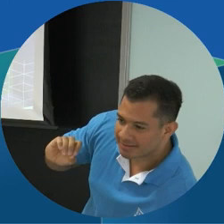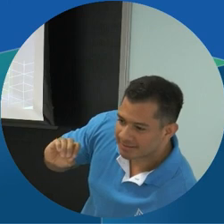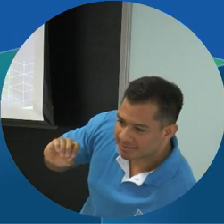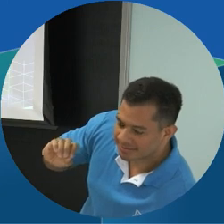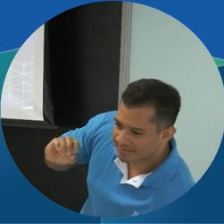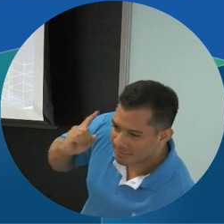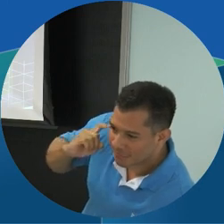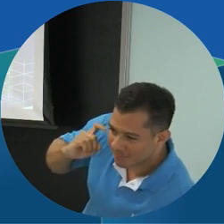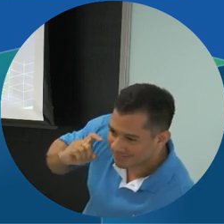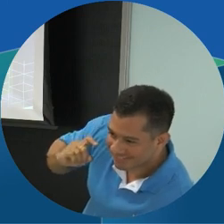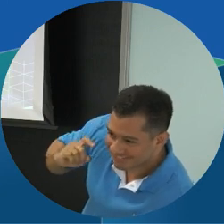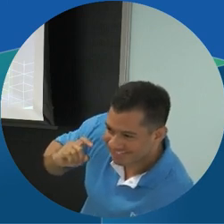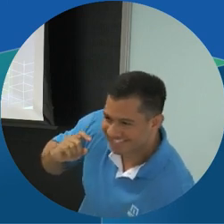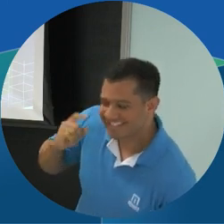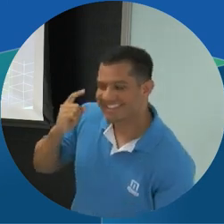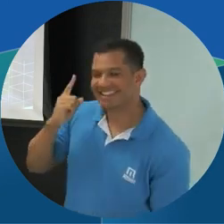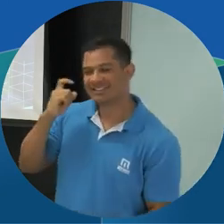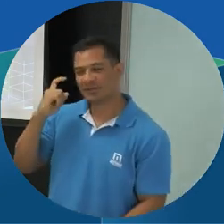a prensa-ancoragem.